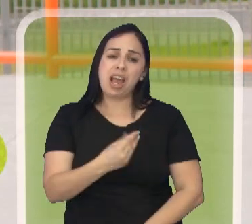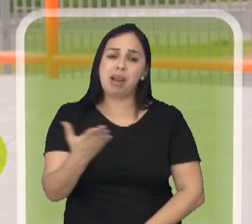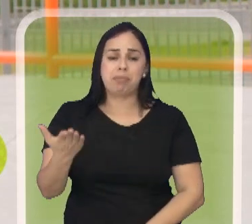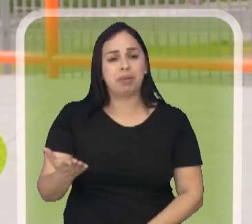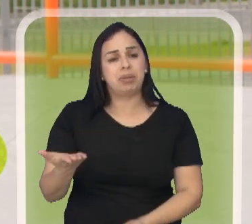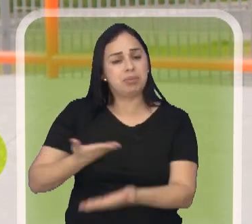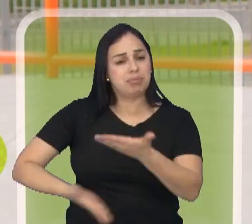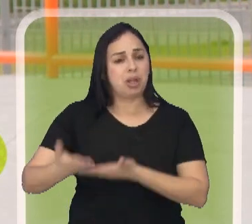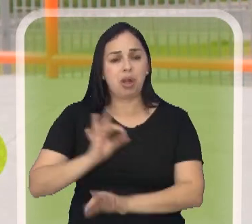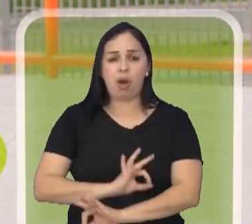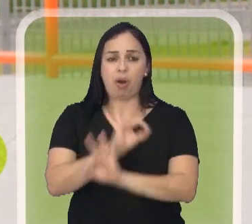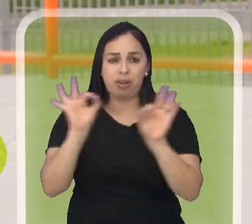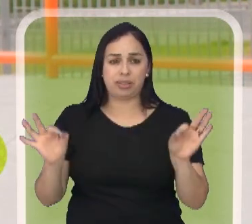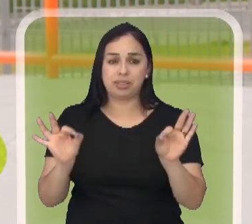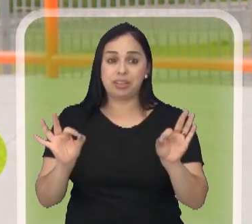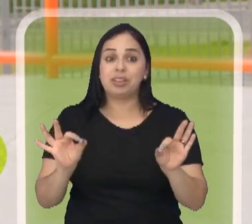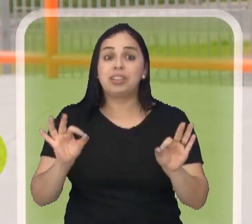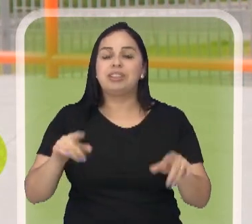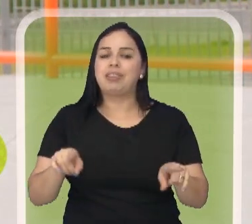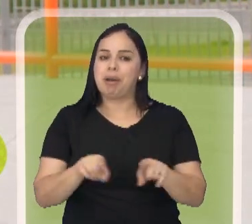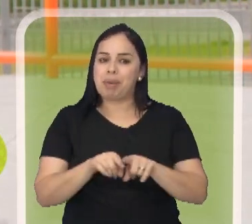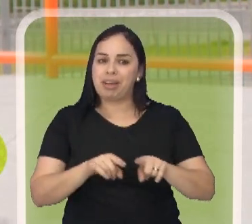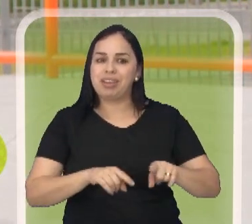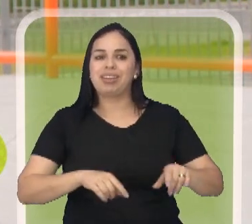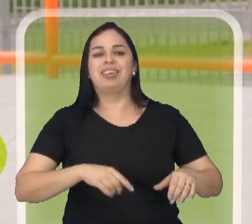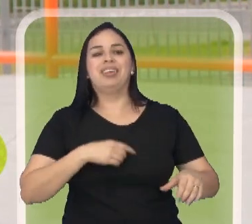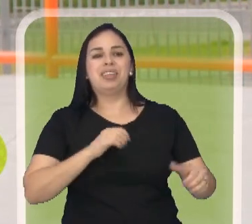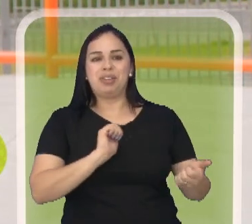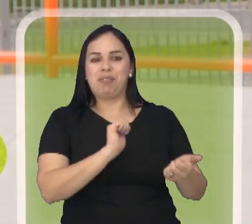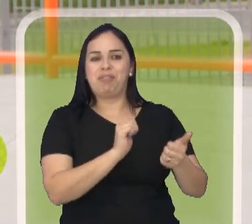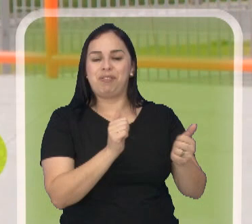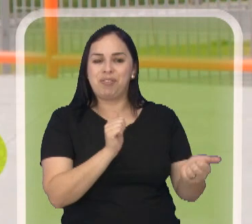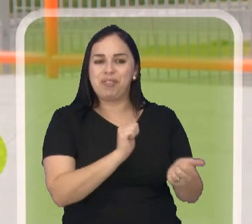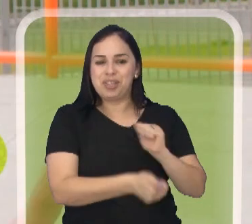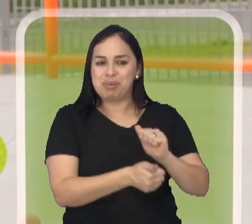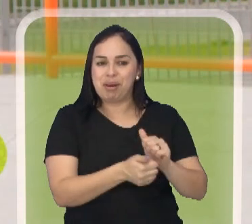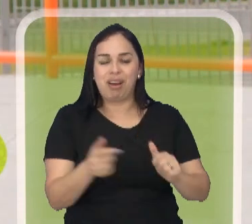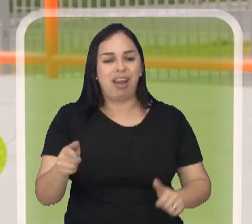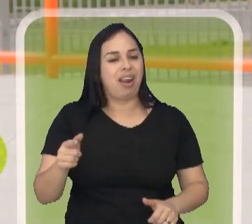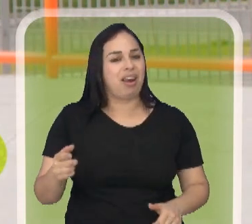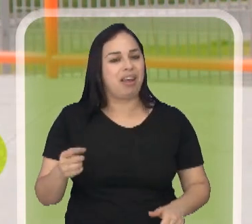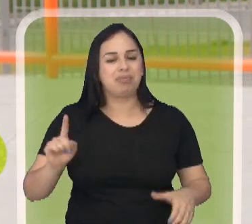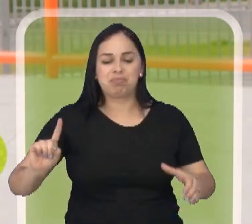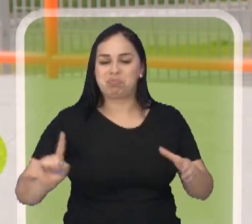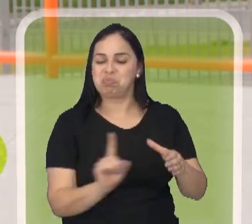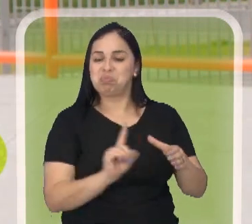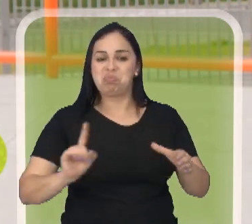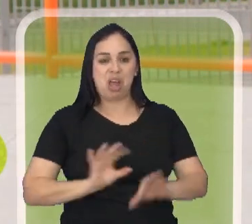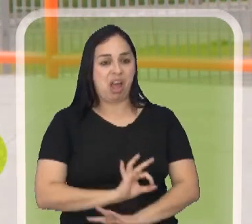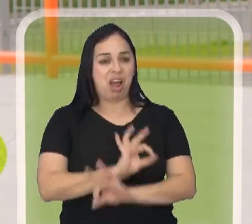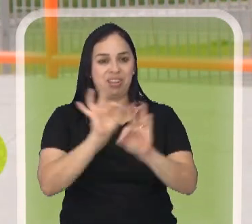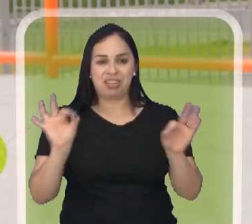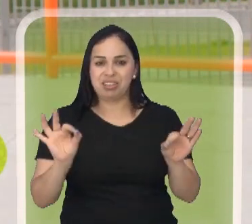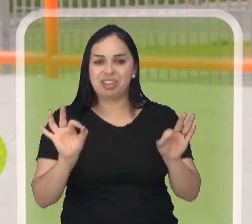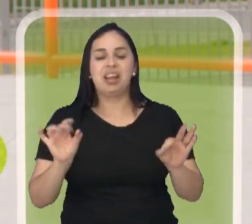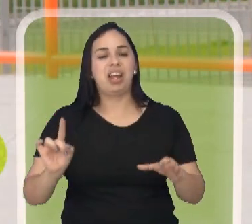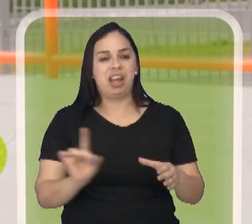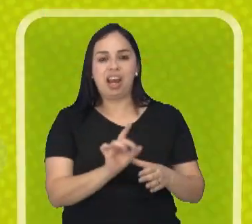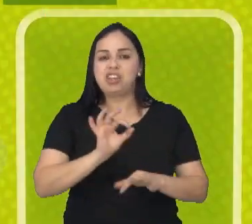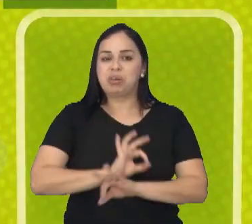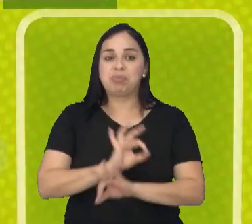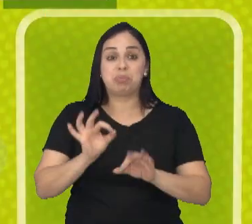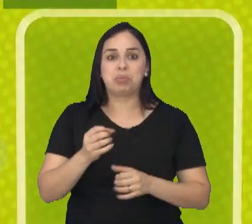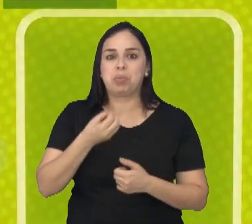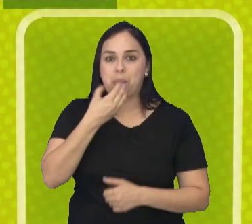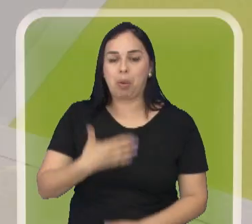ótimo relacionamento até hoje. E no futebol também, ela era fera, ela poderia jogar em qualquer time feminino aí nacional, porque ela jogava demais.